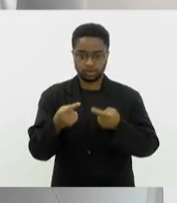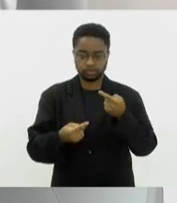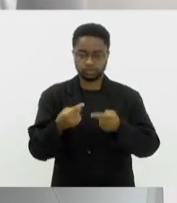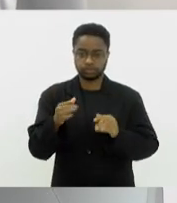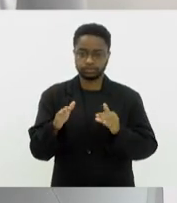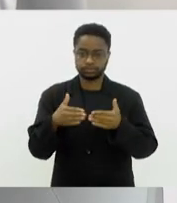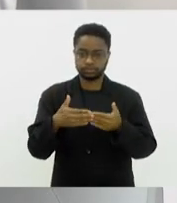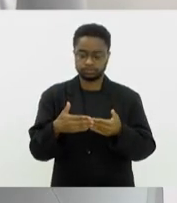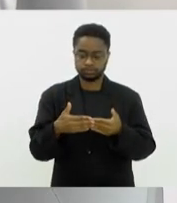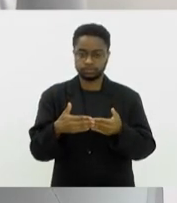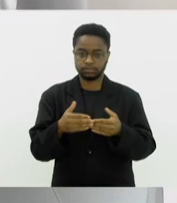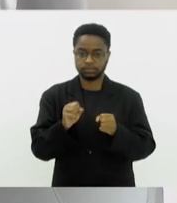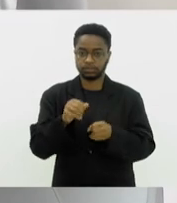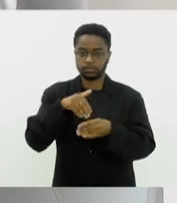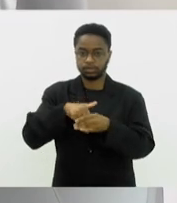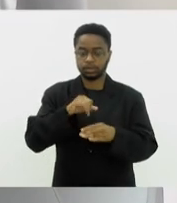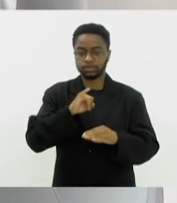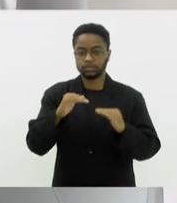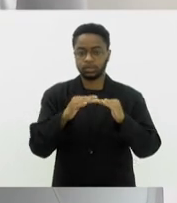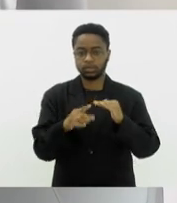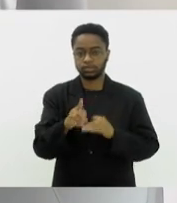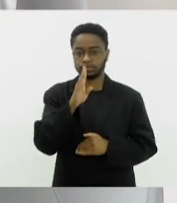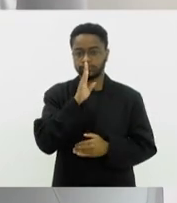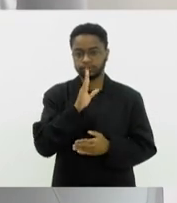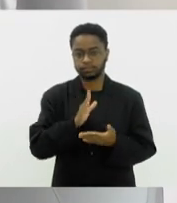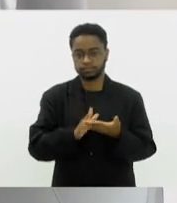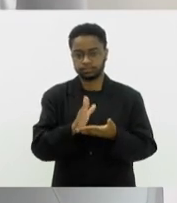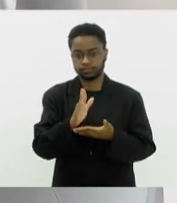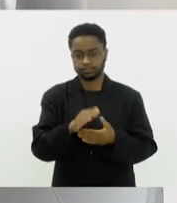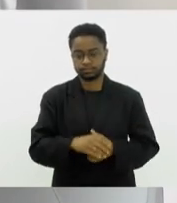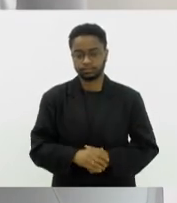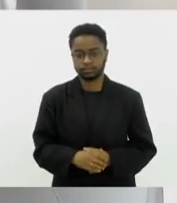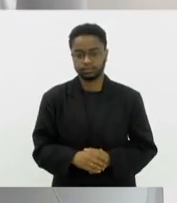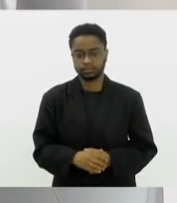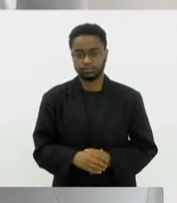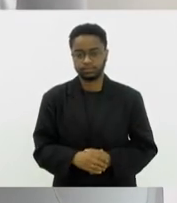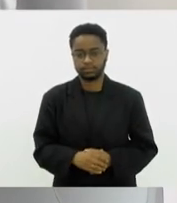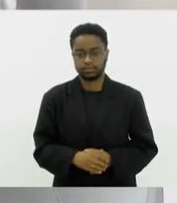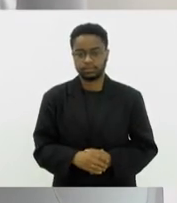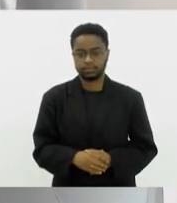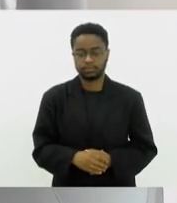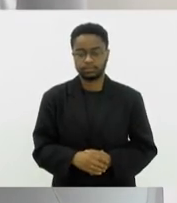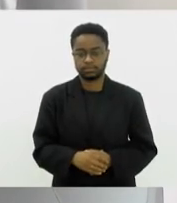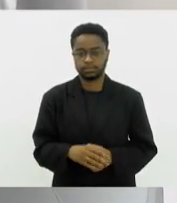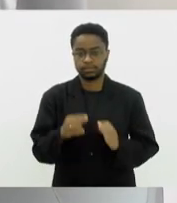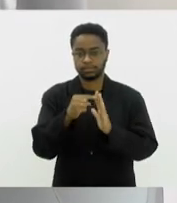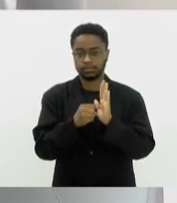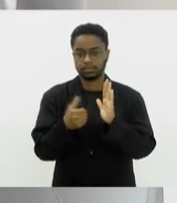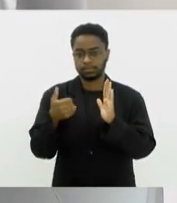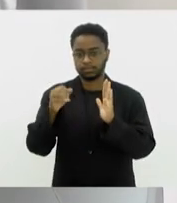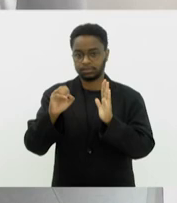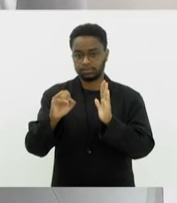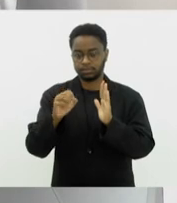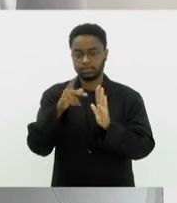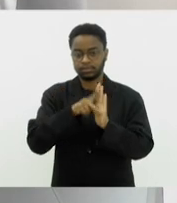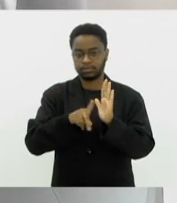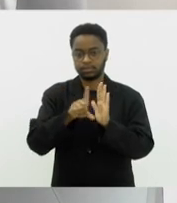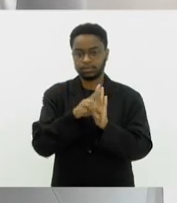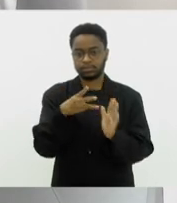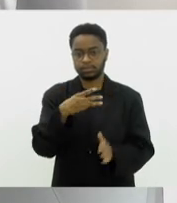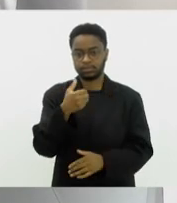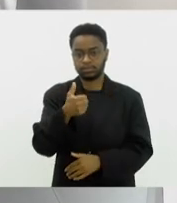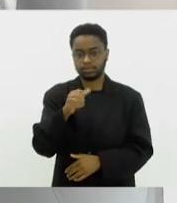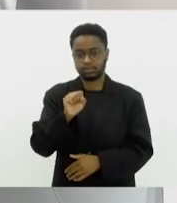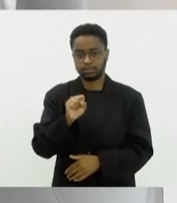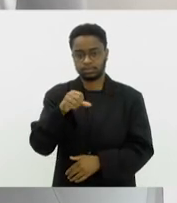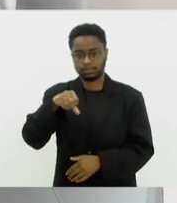discutir, em votação, se os que aprovam, permaneçam como estão, aprovado. Item 10 da pauta. Projeto de lei